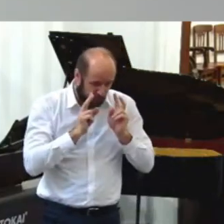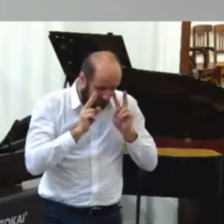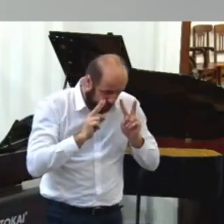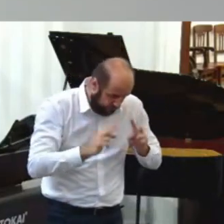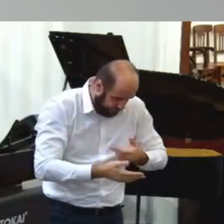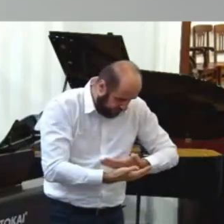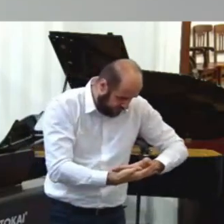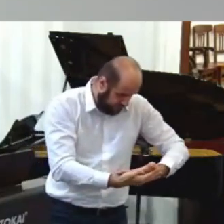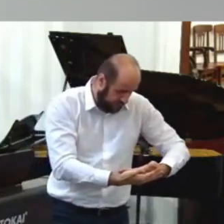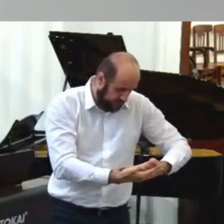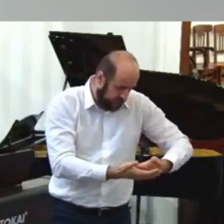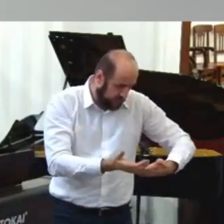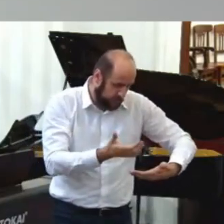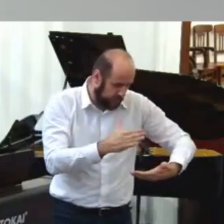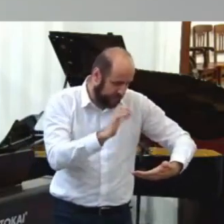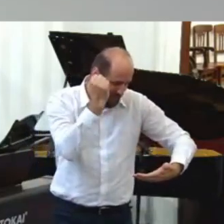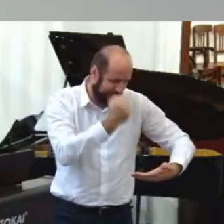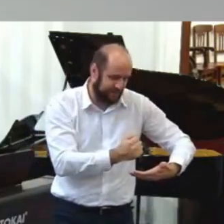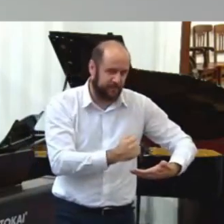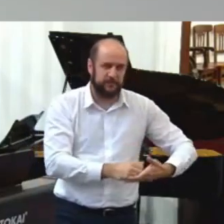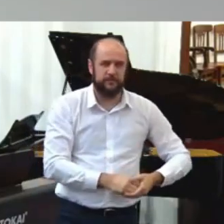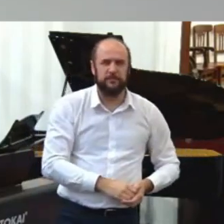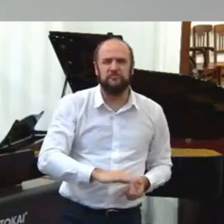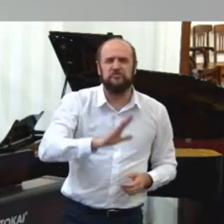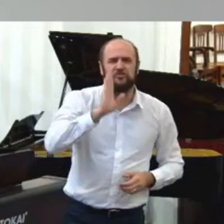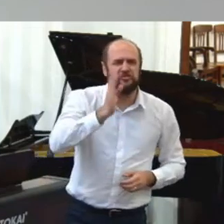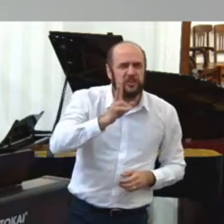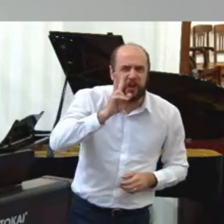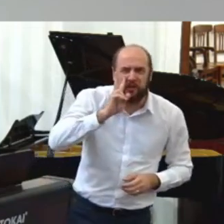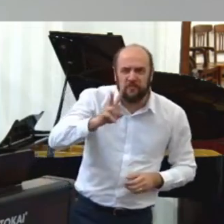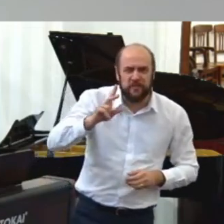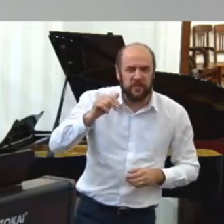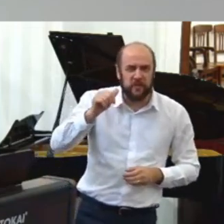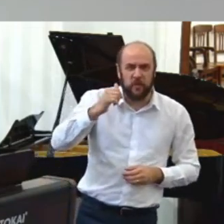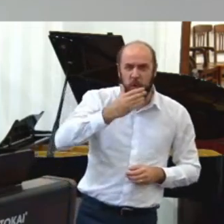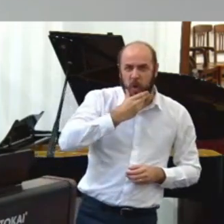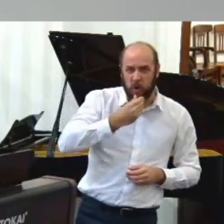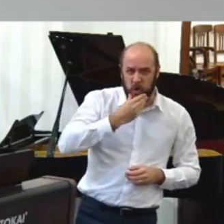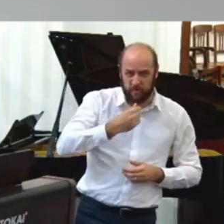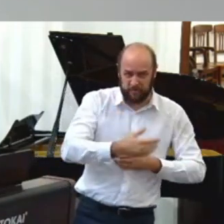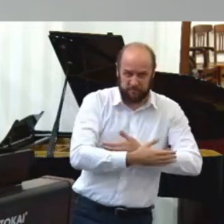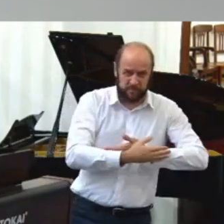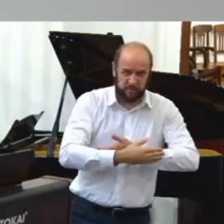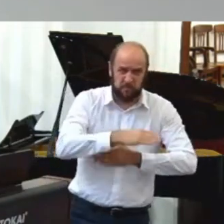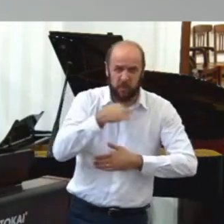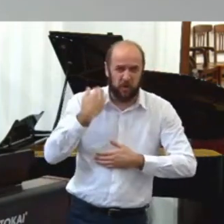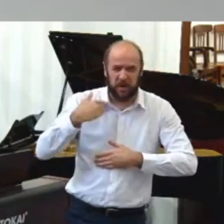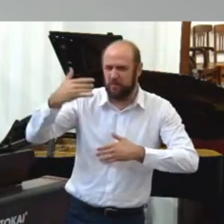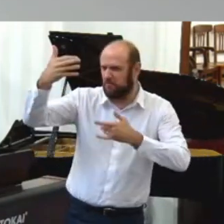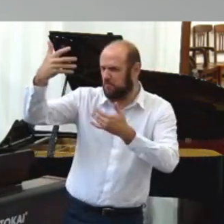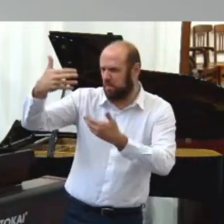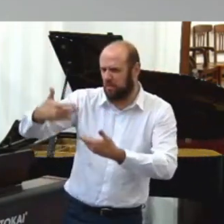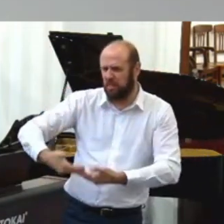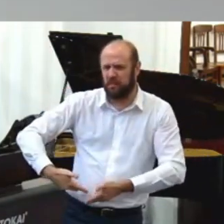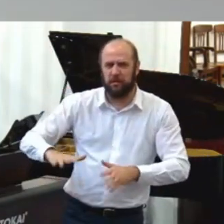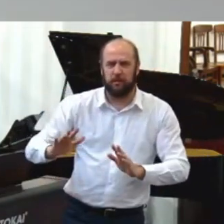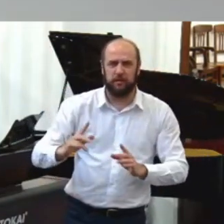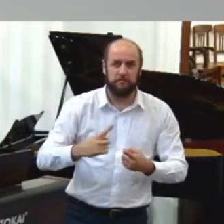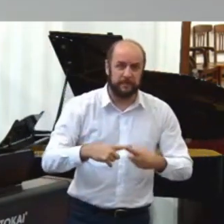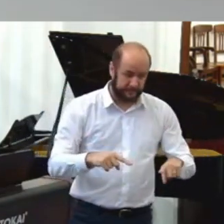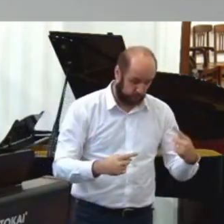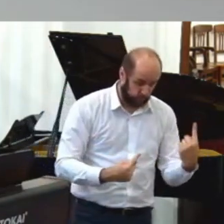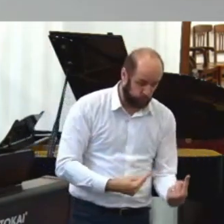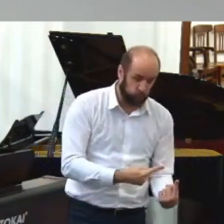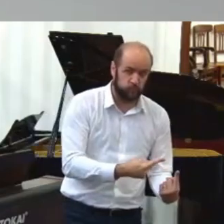morte dele. Ela já tinha visto a morte de centenas e de milhares de meninos, mas daquele ela não